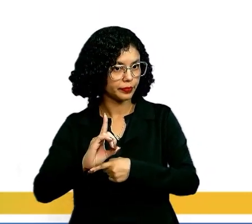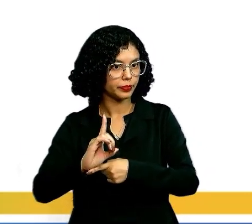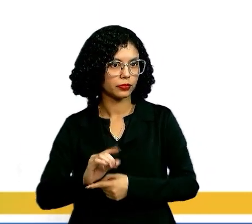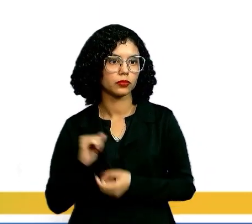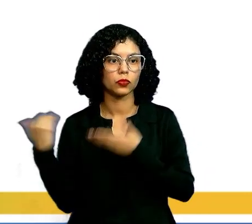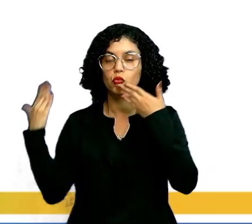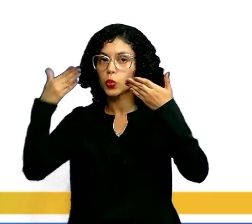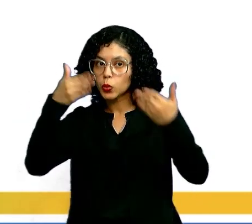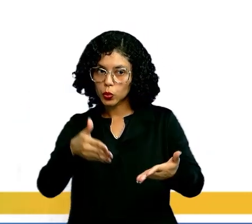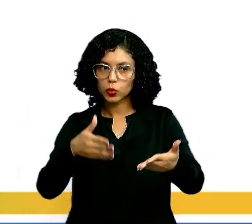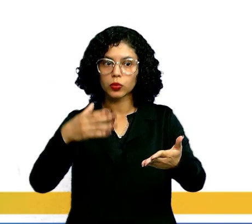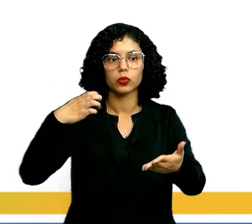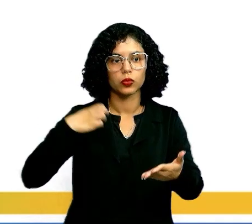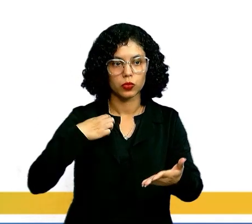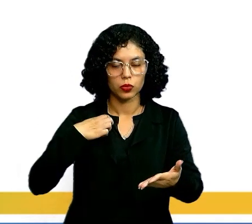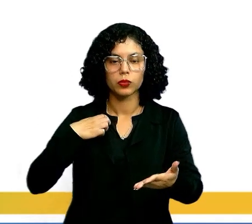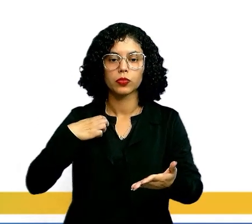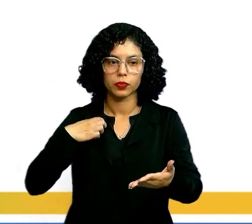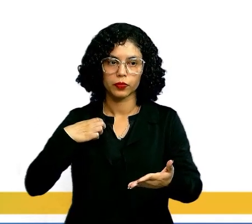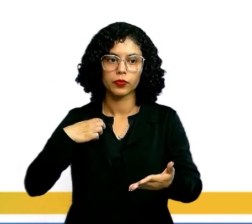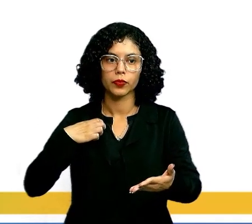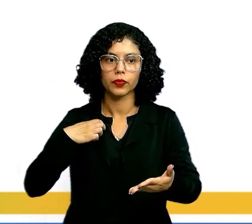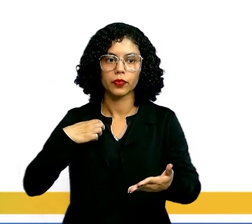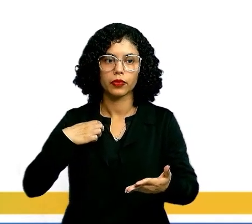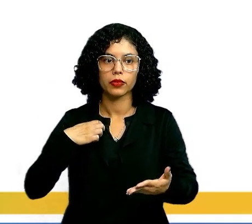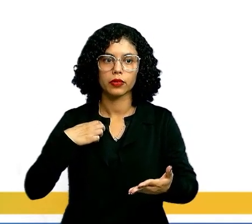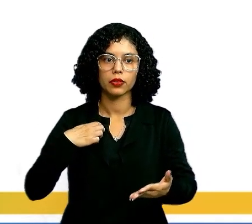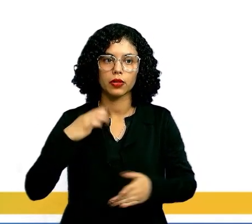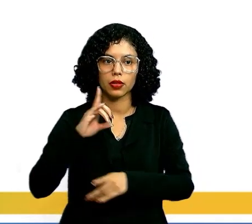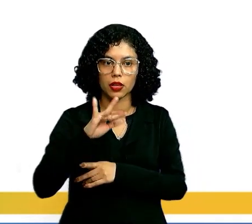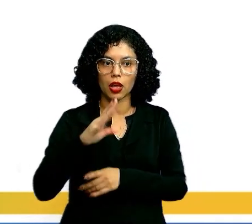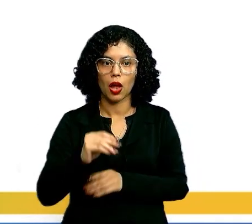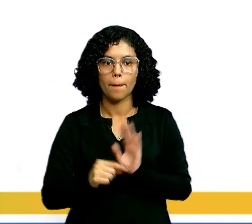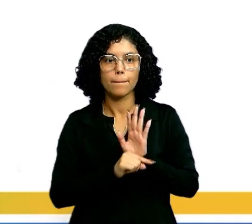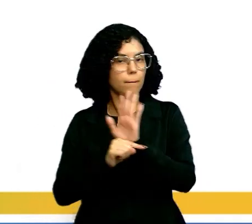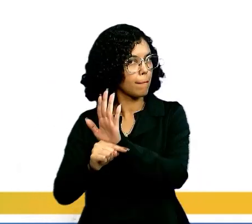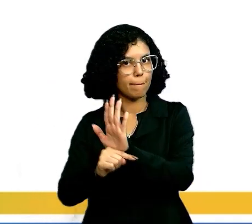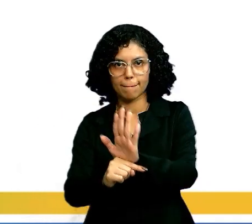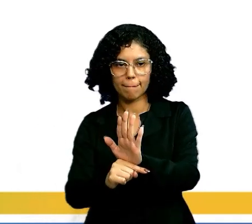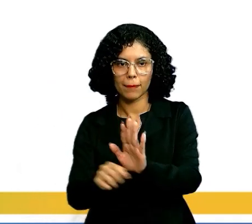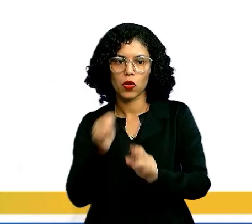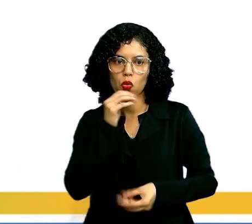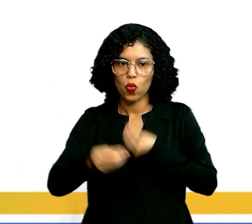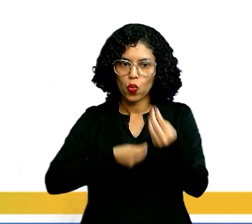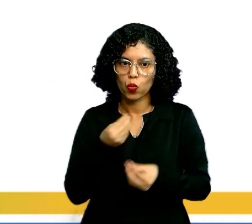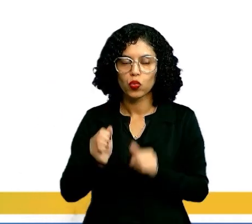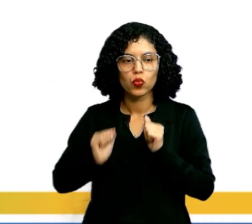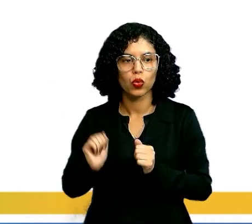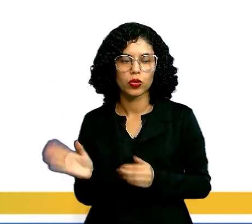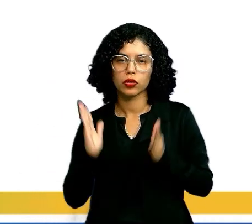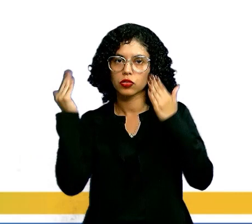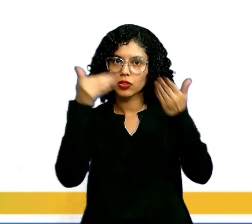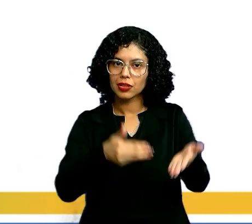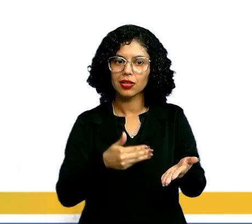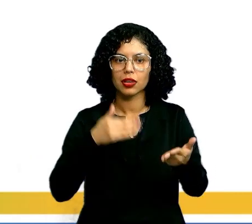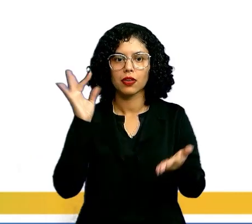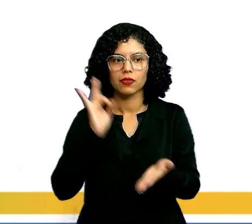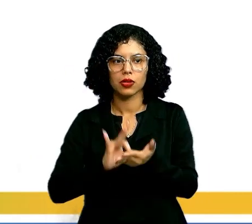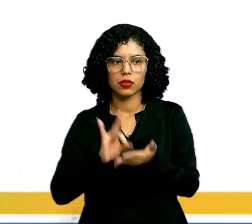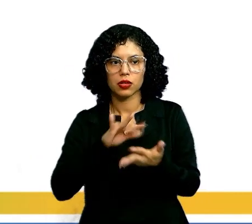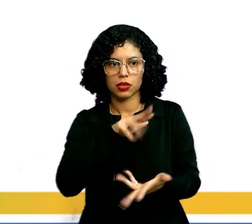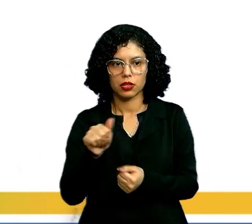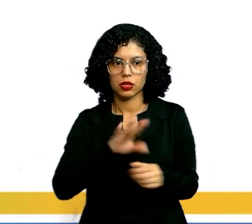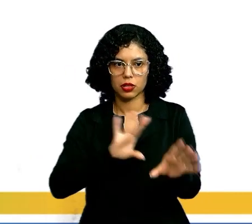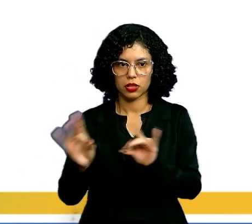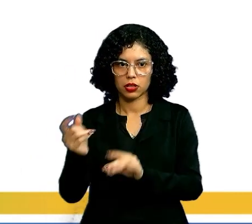letra d o objetivo da ética cínica não é mostrar como se pode chegar à verdade do